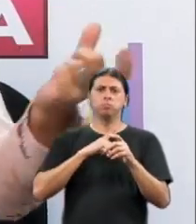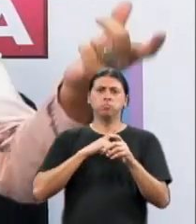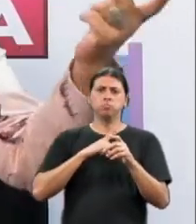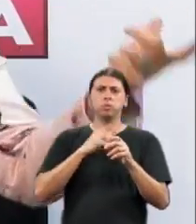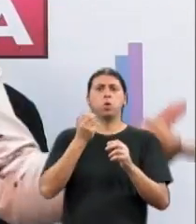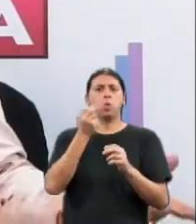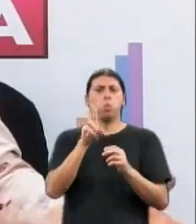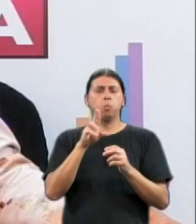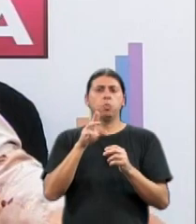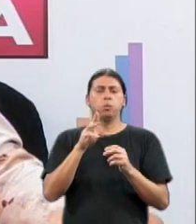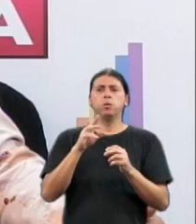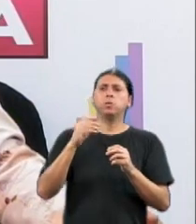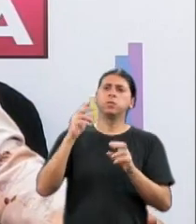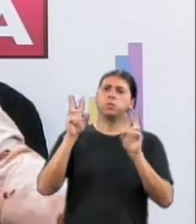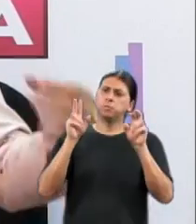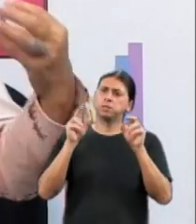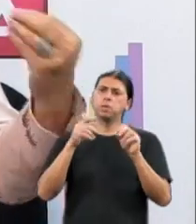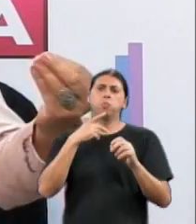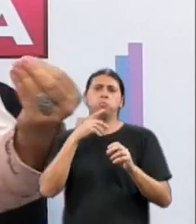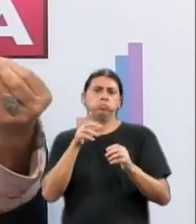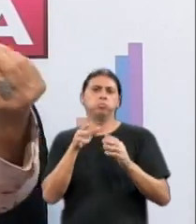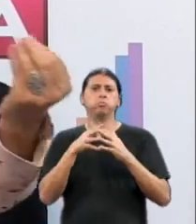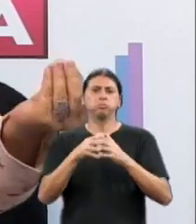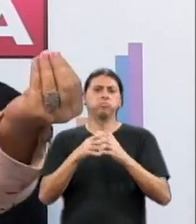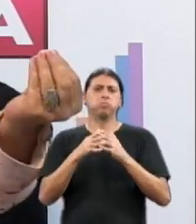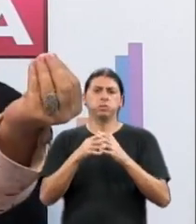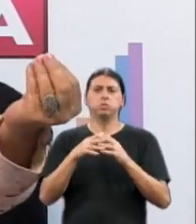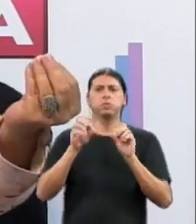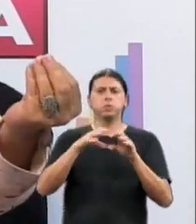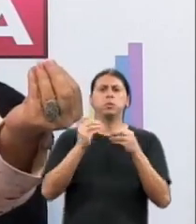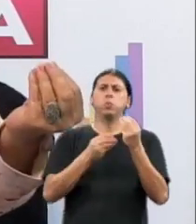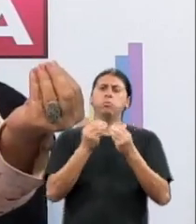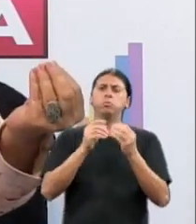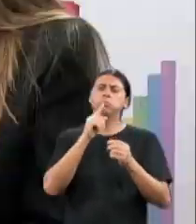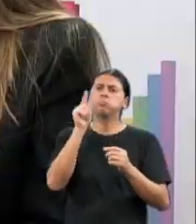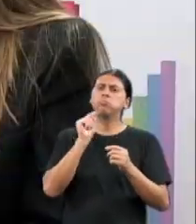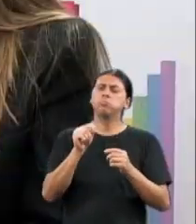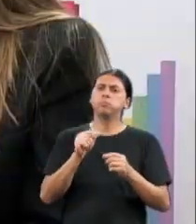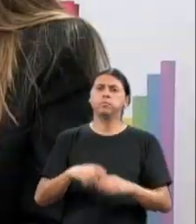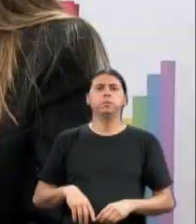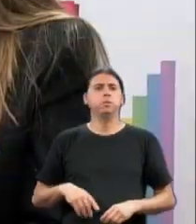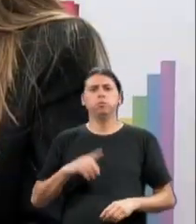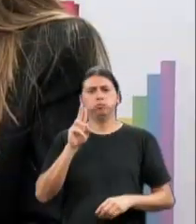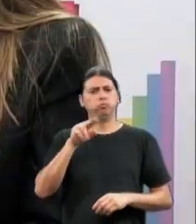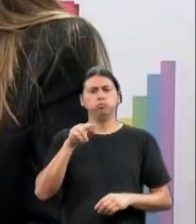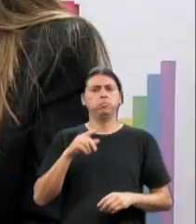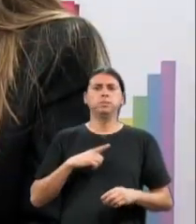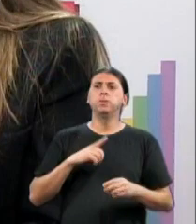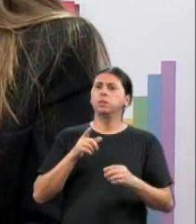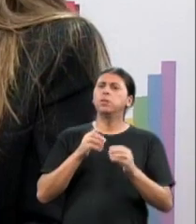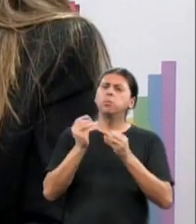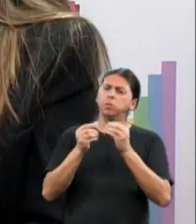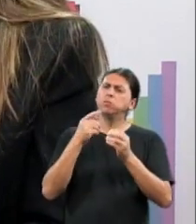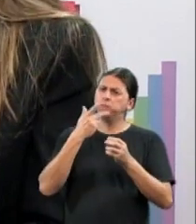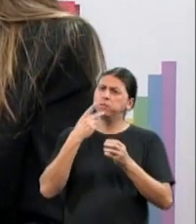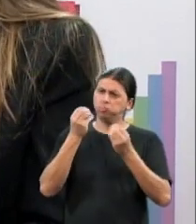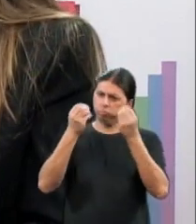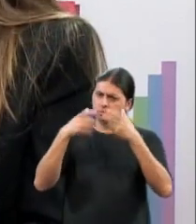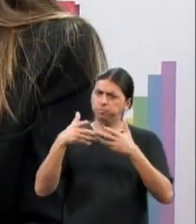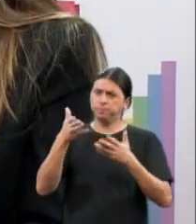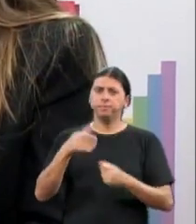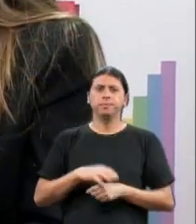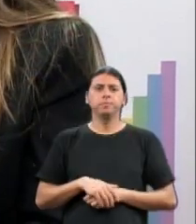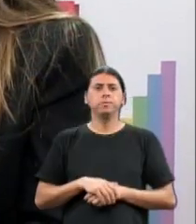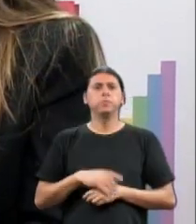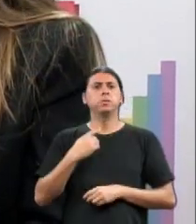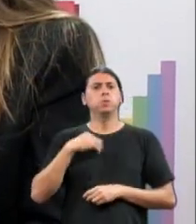ou frágeis expressões, atrapalha o ensino. Não, de forma nenhuma. A senhora pode falar a respeito?